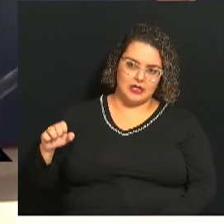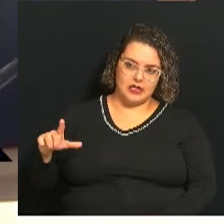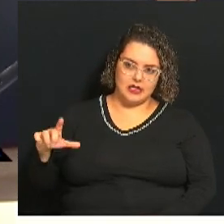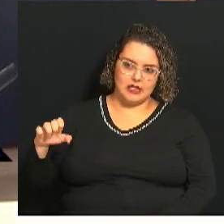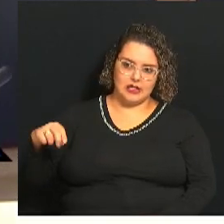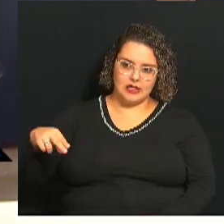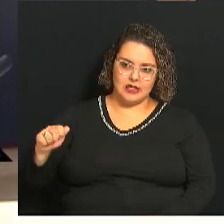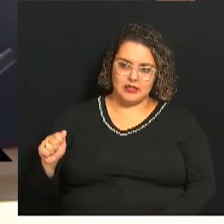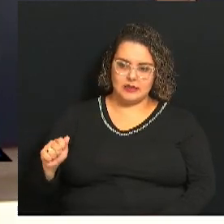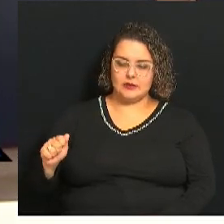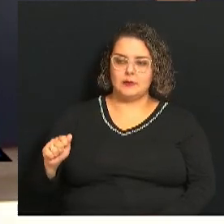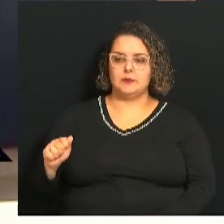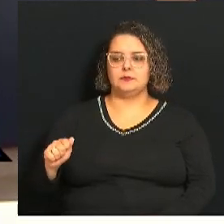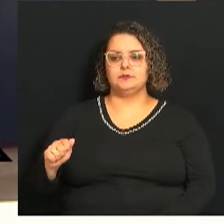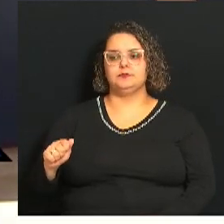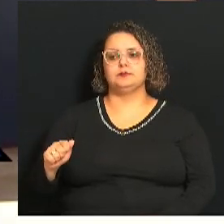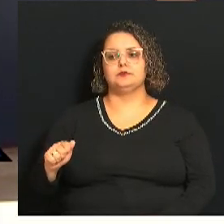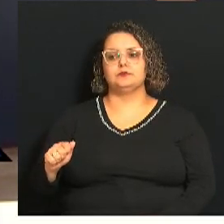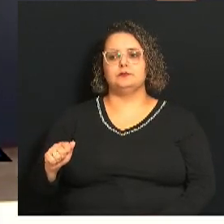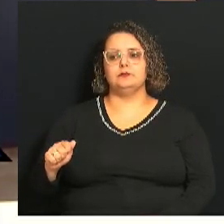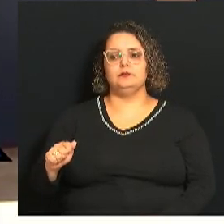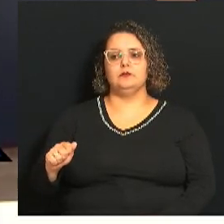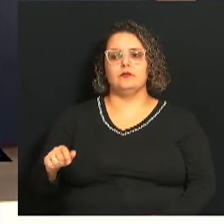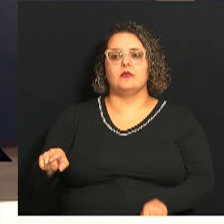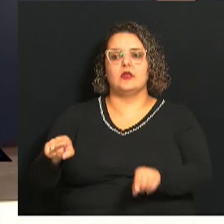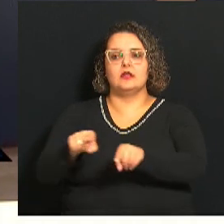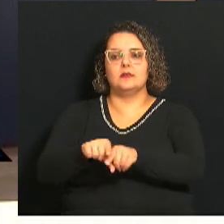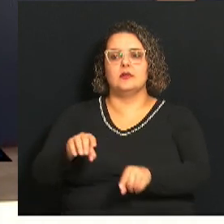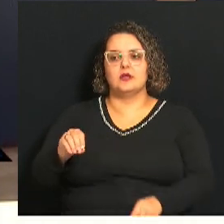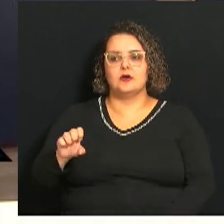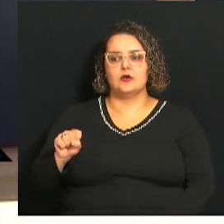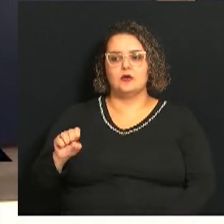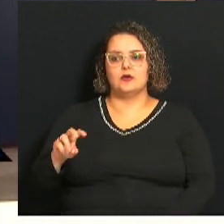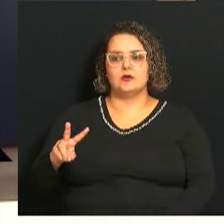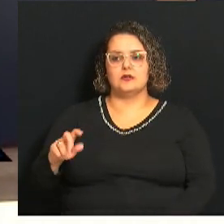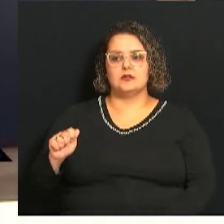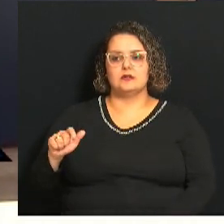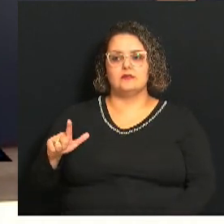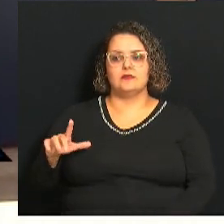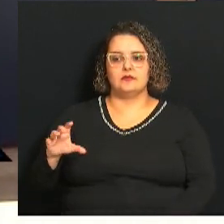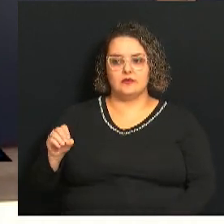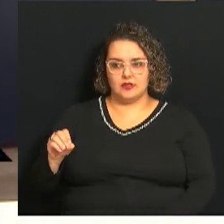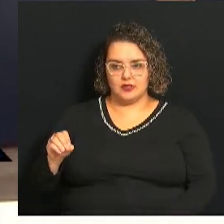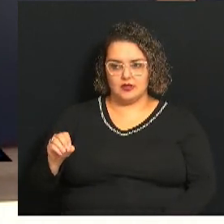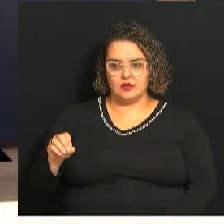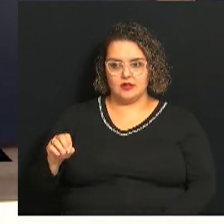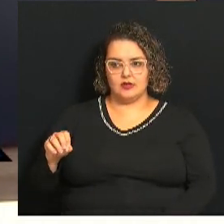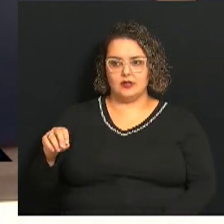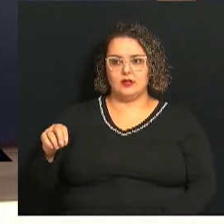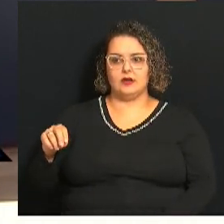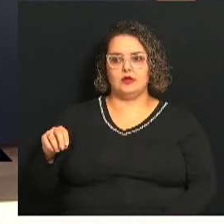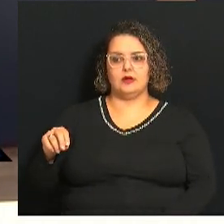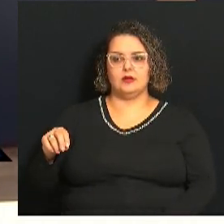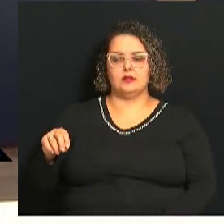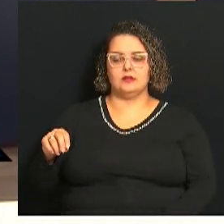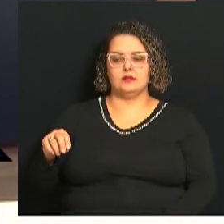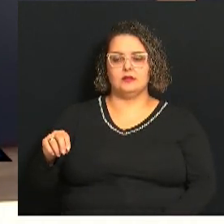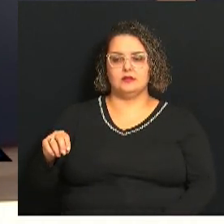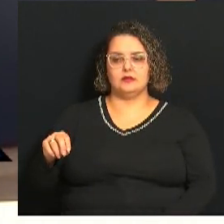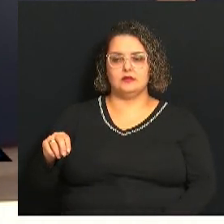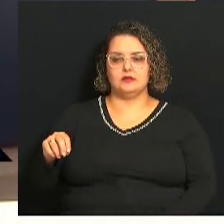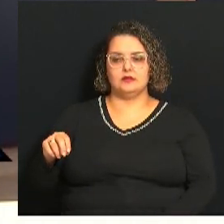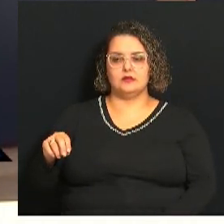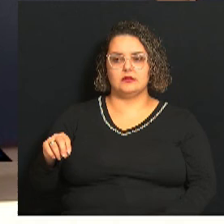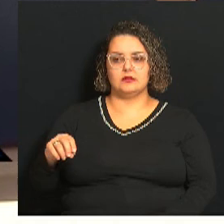do Condema, além do Oswaldo Macedo, Nova Terra, que também